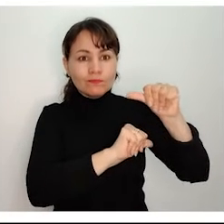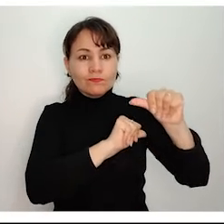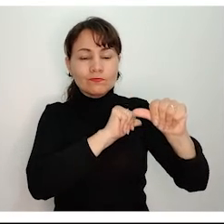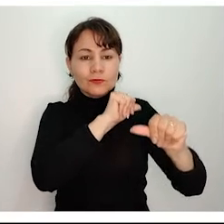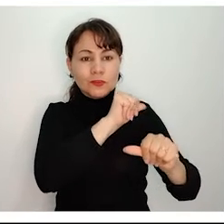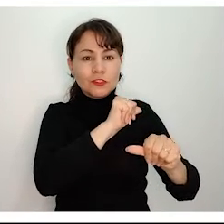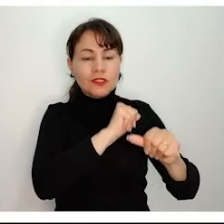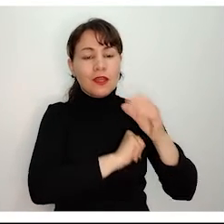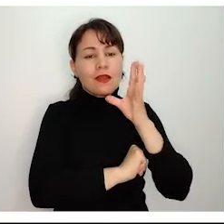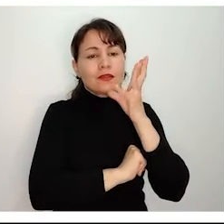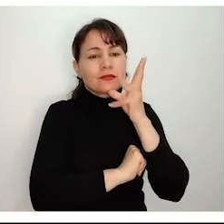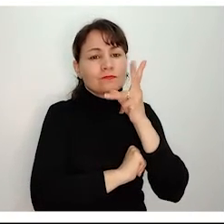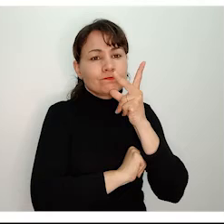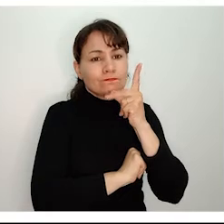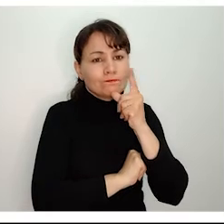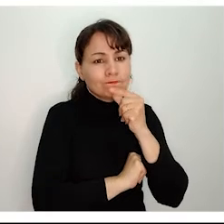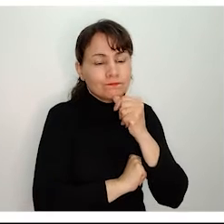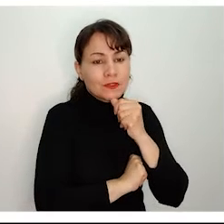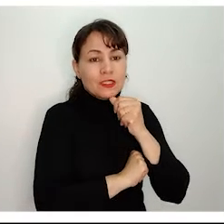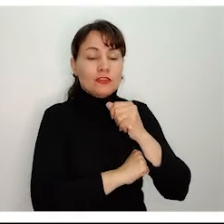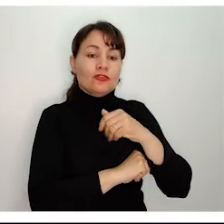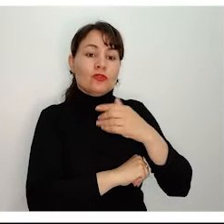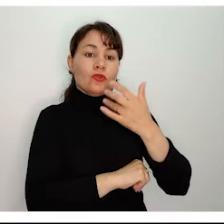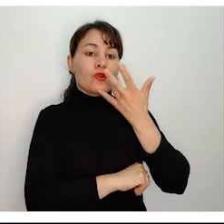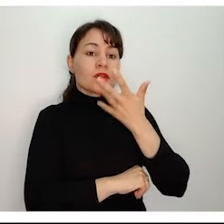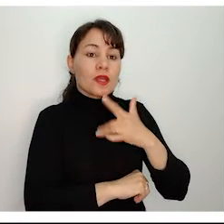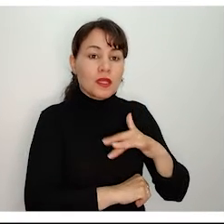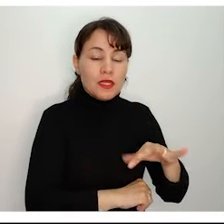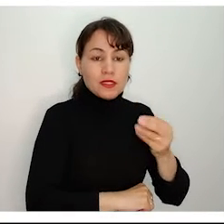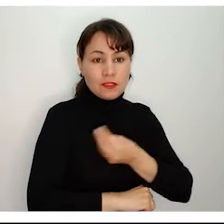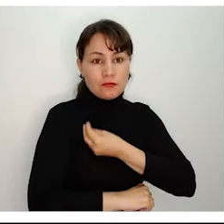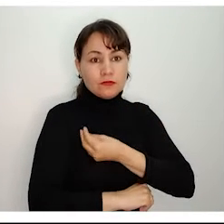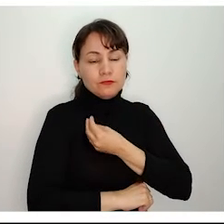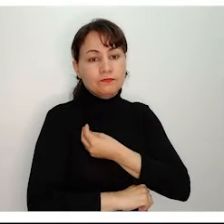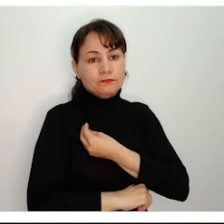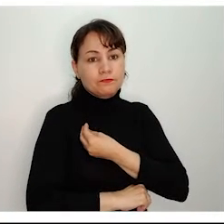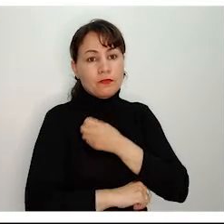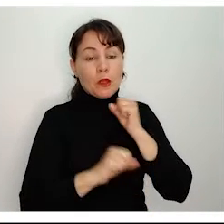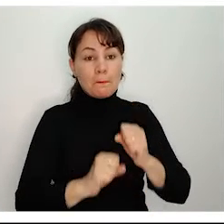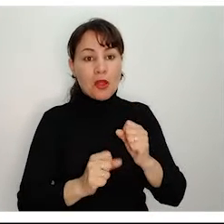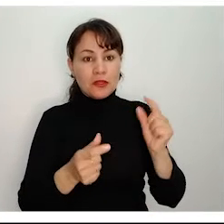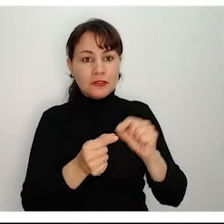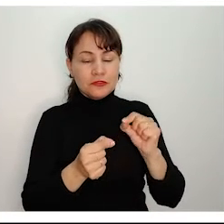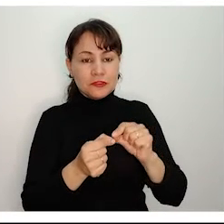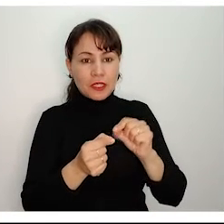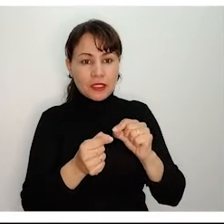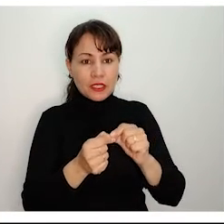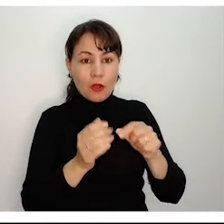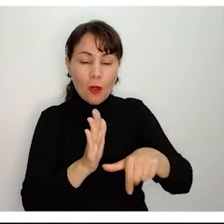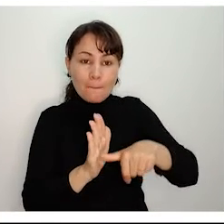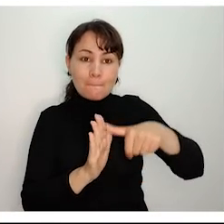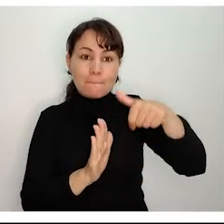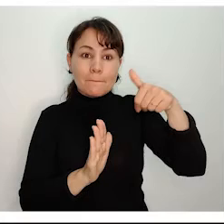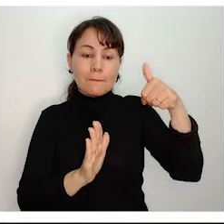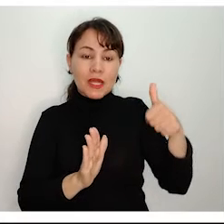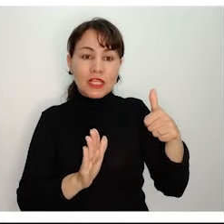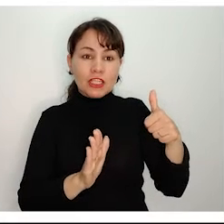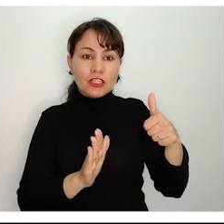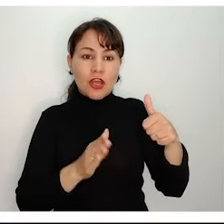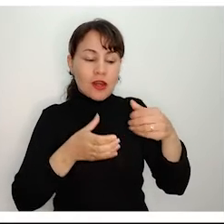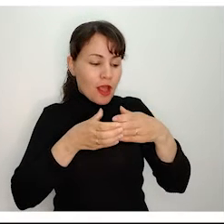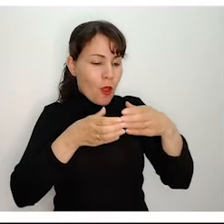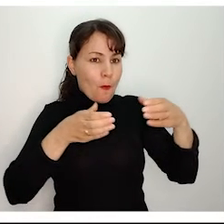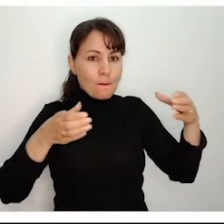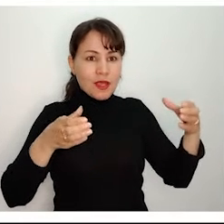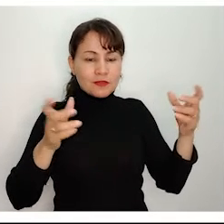epigenética, modificar este atraso que a criança está passando, pode fazer com que ela